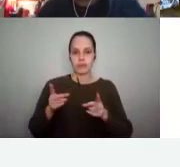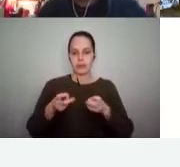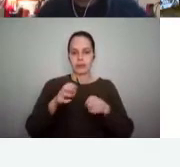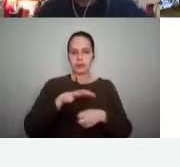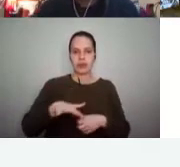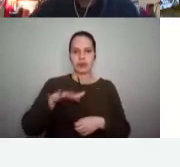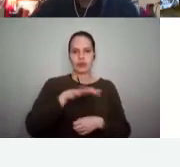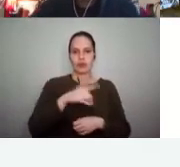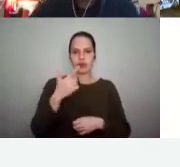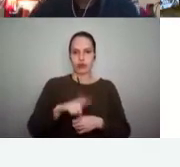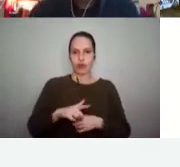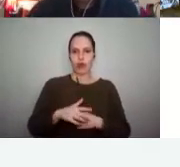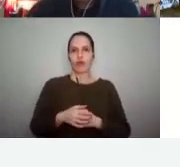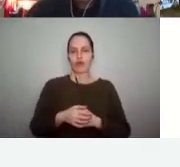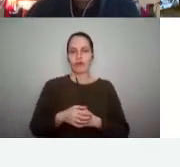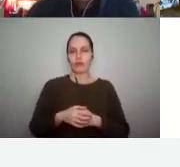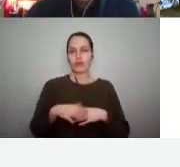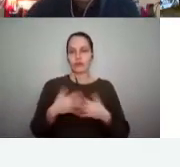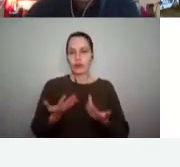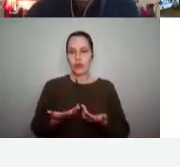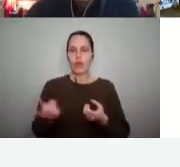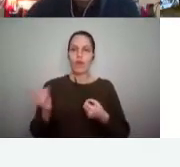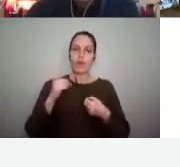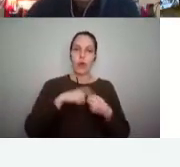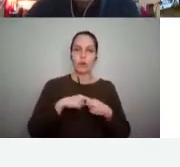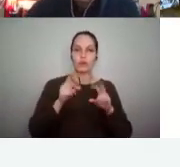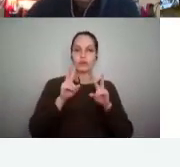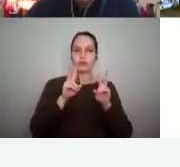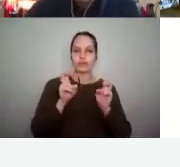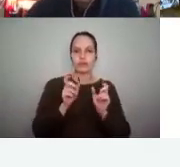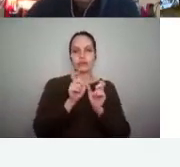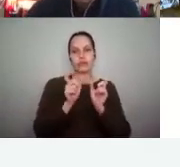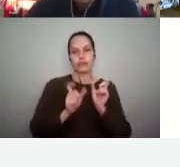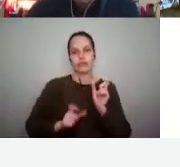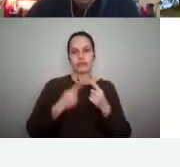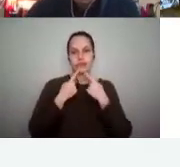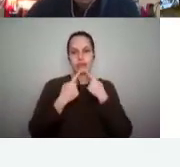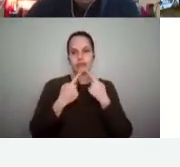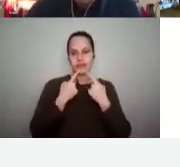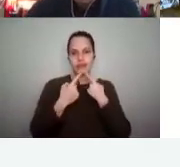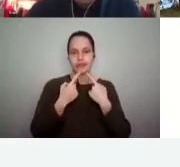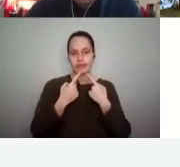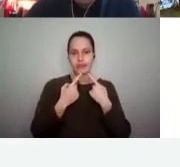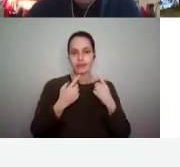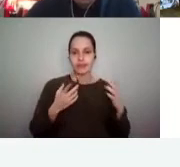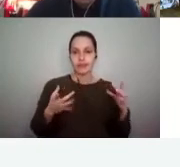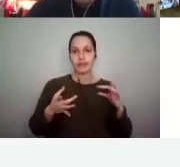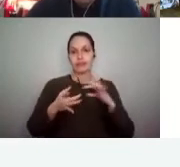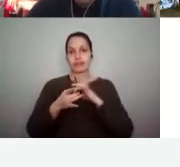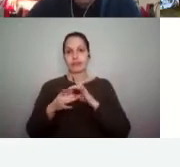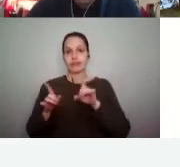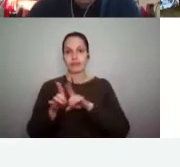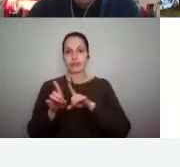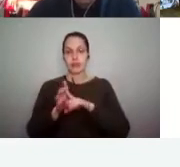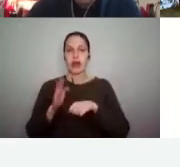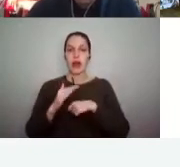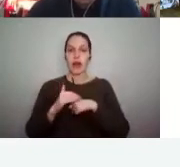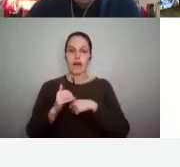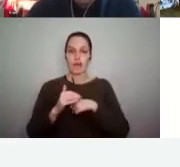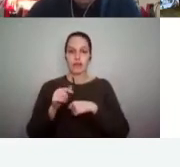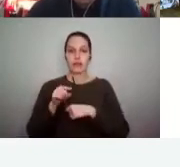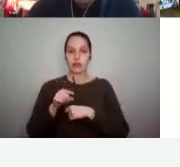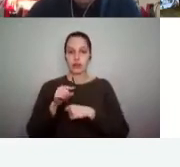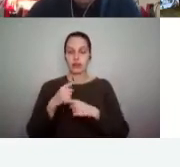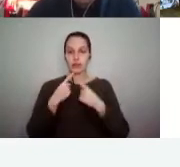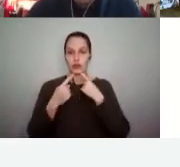a necessidade de um diálogo epistemológico, né? Vinculado a esse diálogo afetivo, em que a razão e a